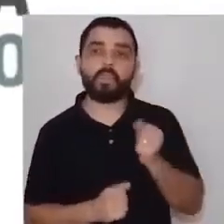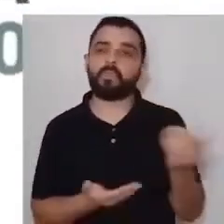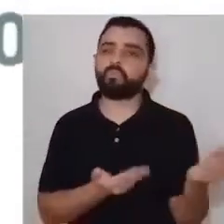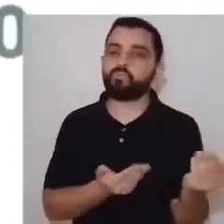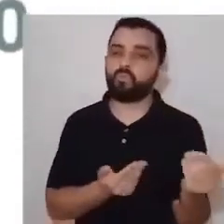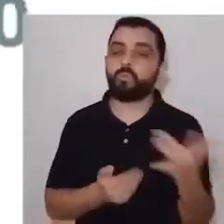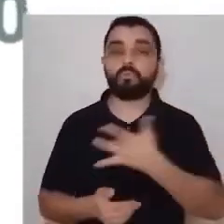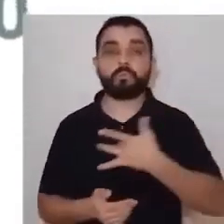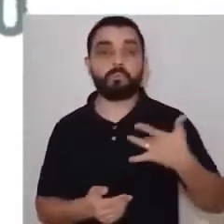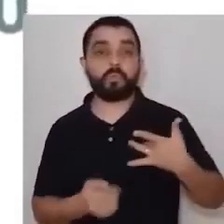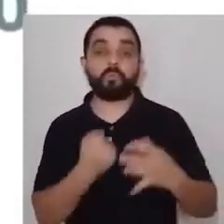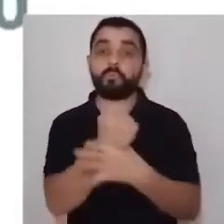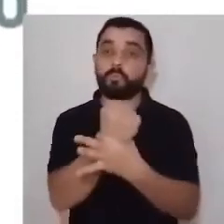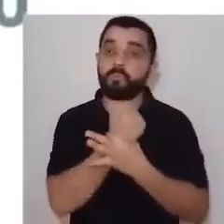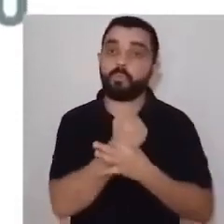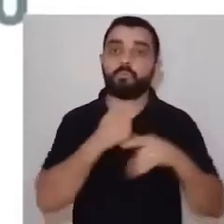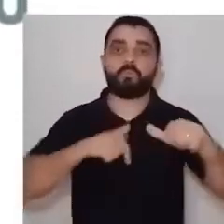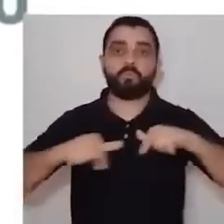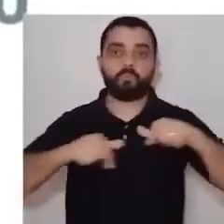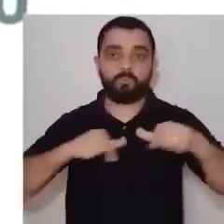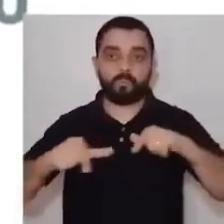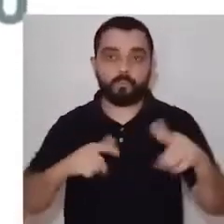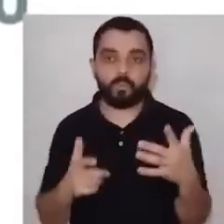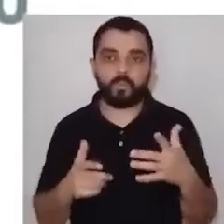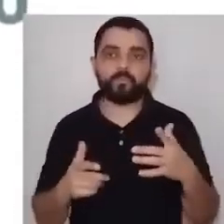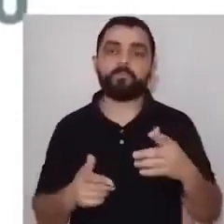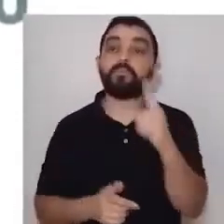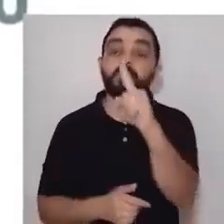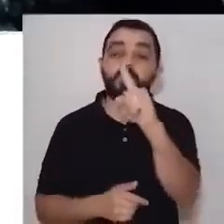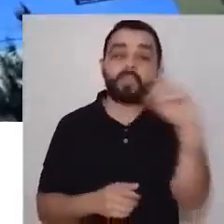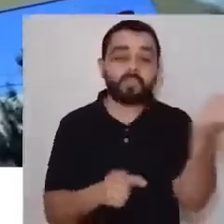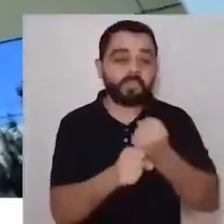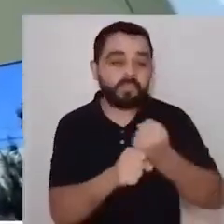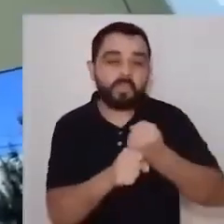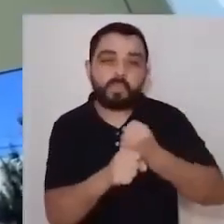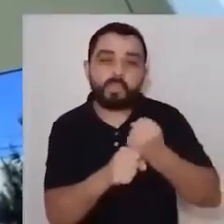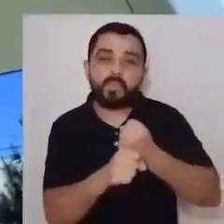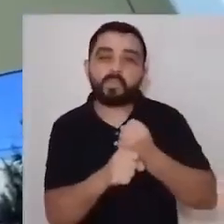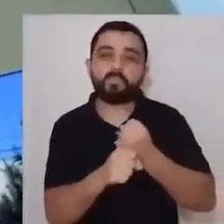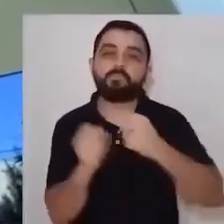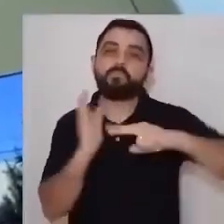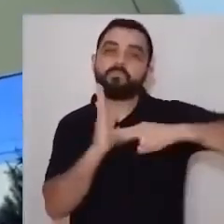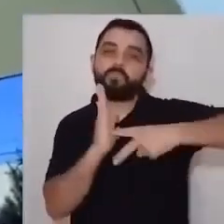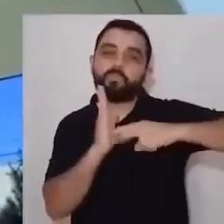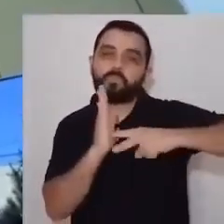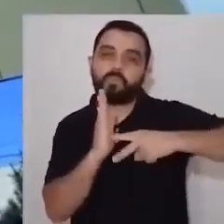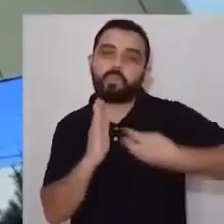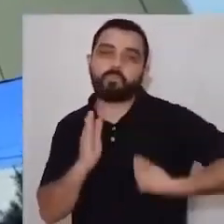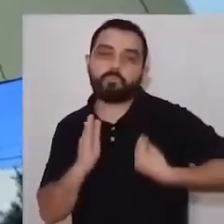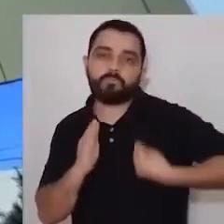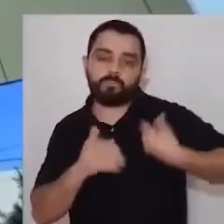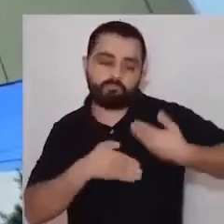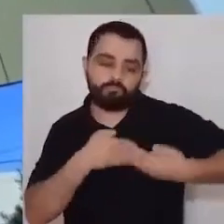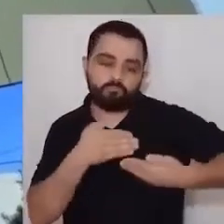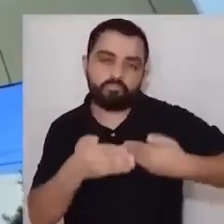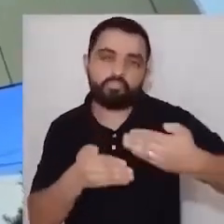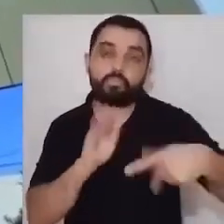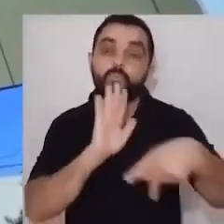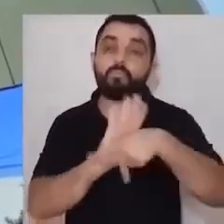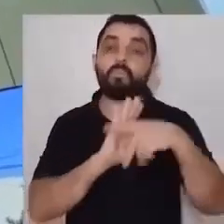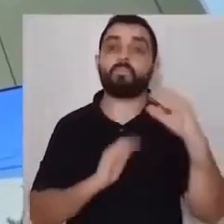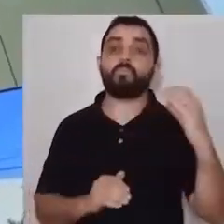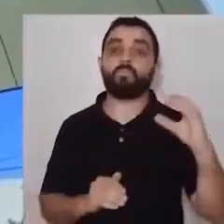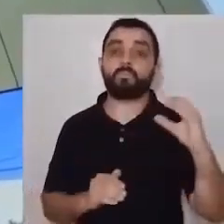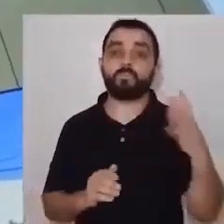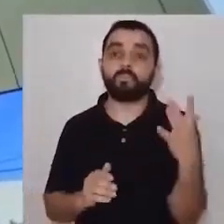aposentados, juventude e de saúde e segurança do trabalhador. Nestes 100 anos de existência, o Sindicato dos Metalúrgicos